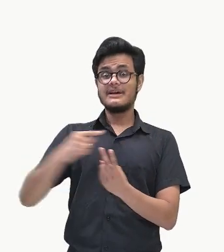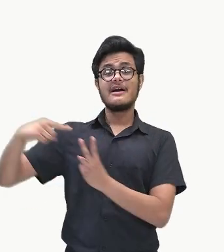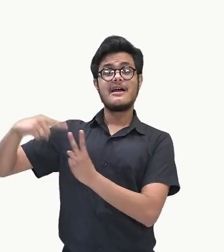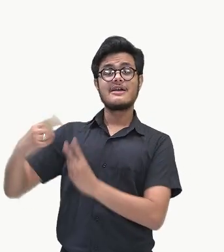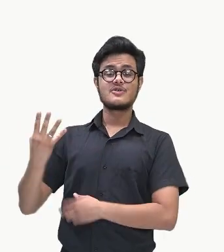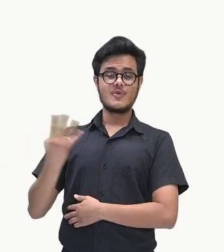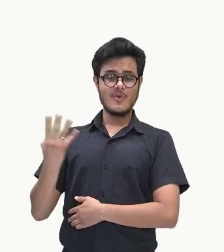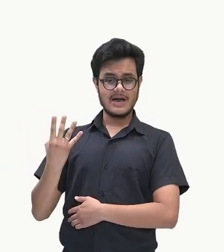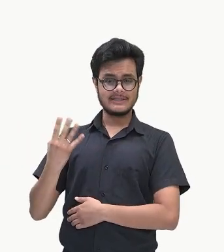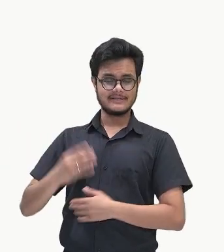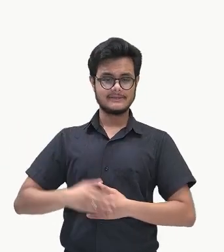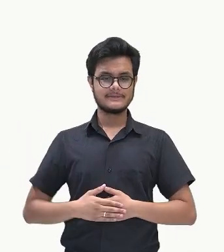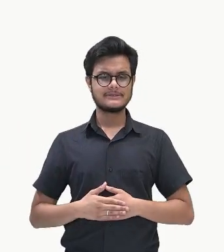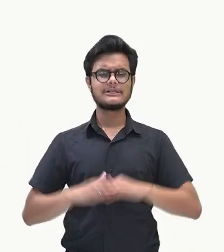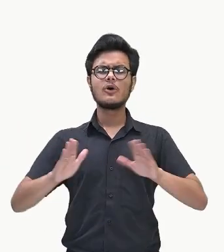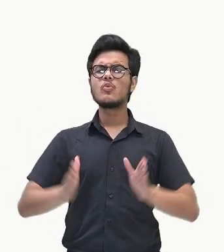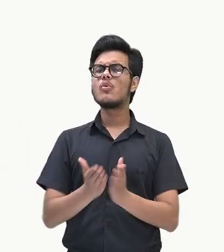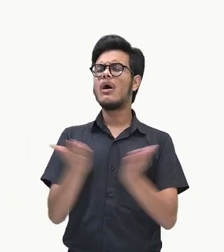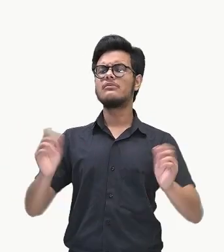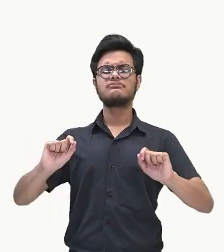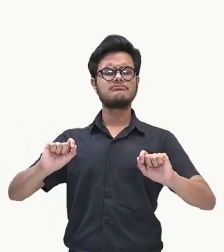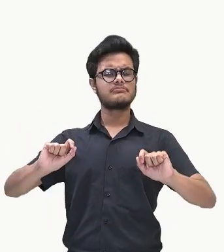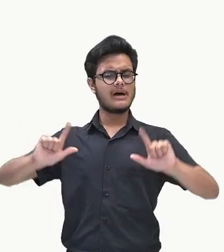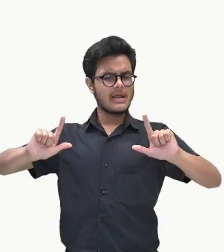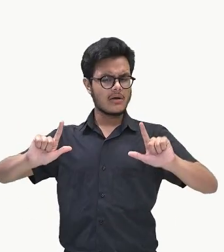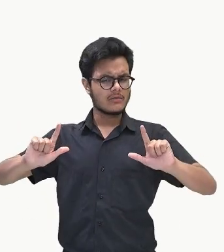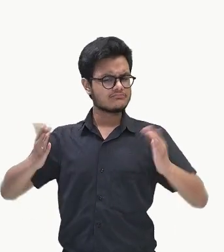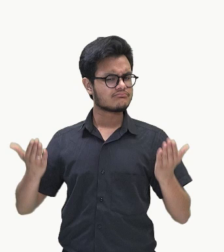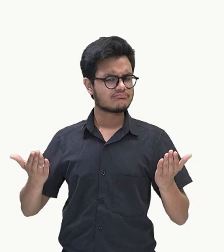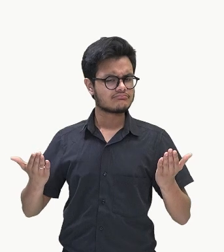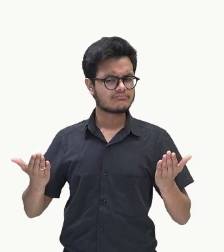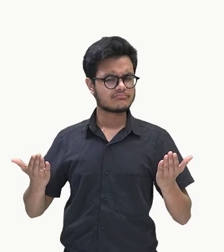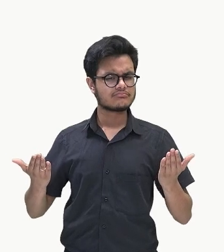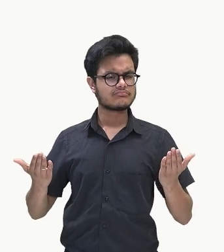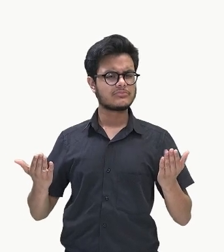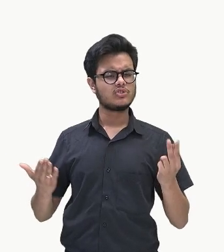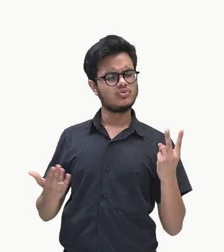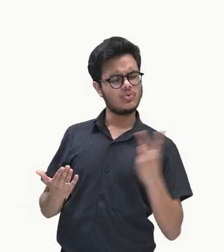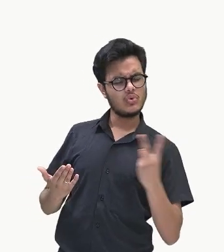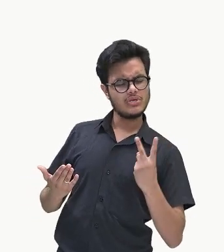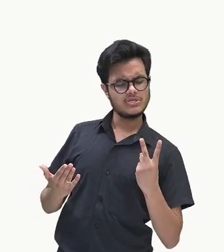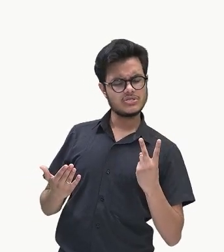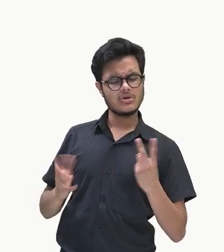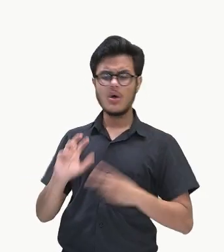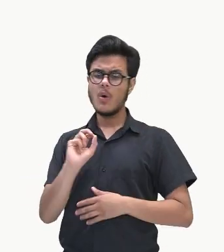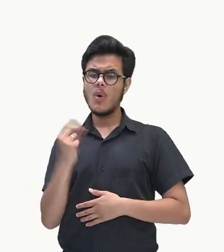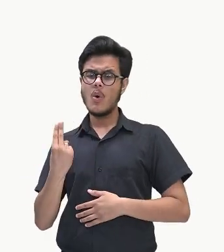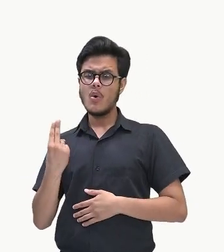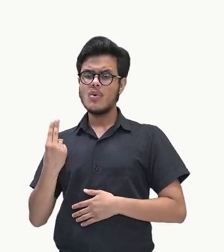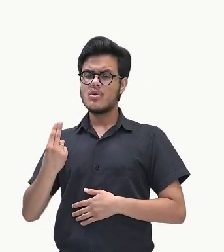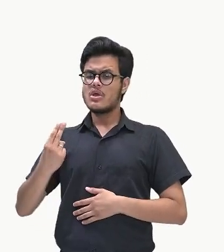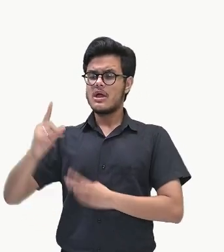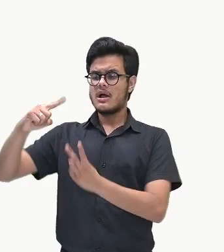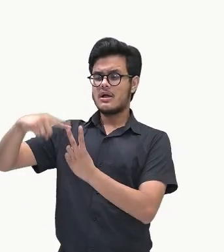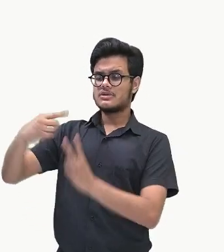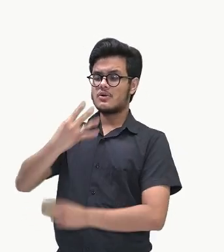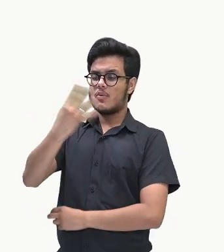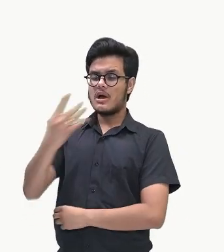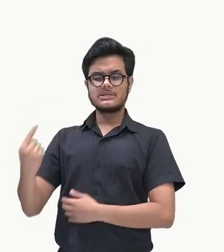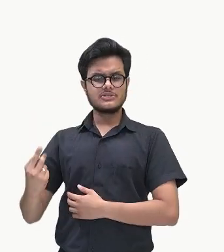agora, qual é o número maior? Raiz cúbica de 2 ou raiz quarta de 2?